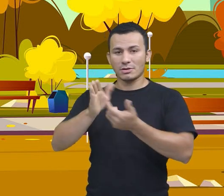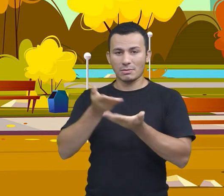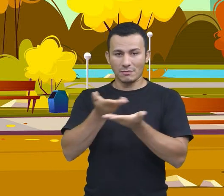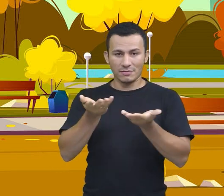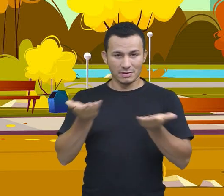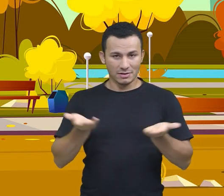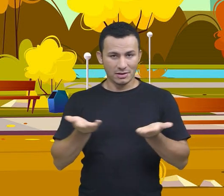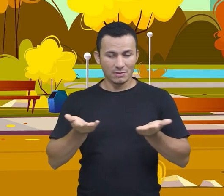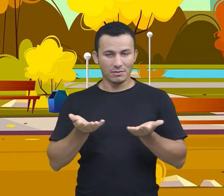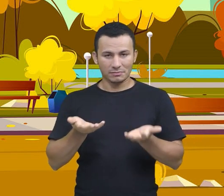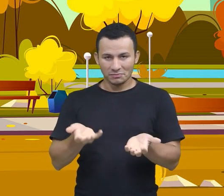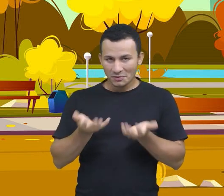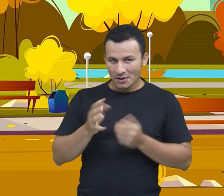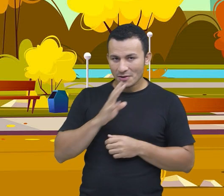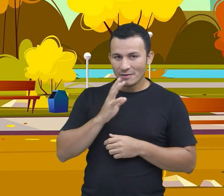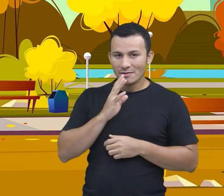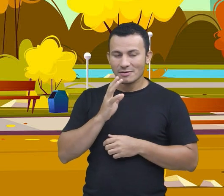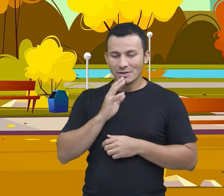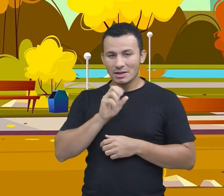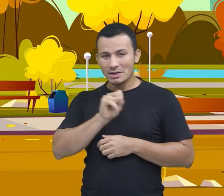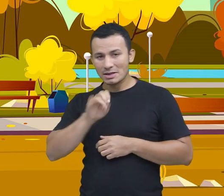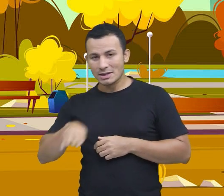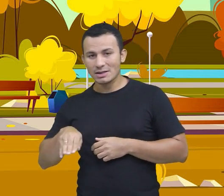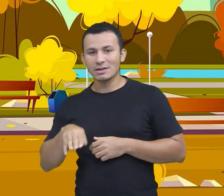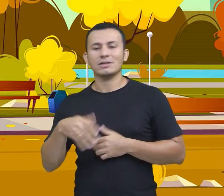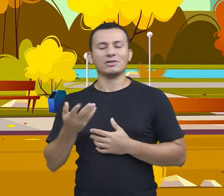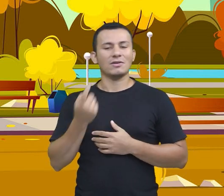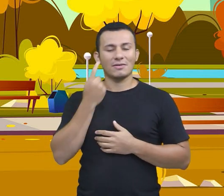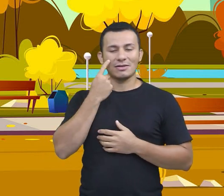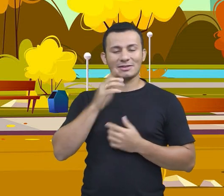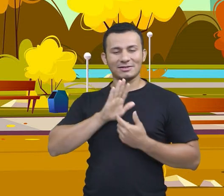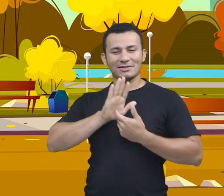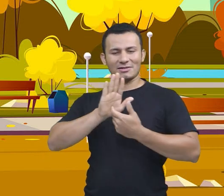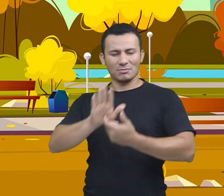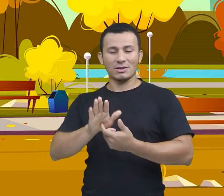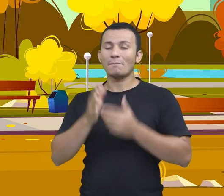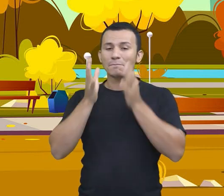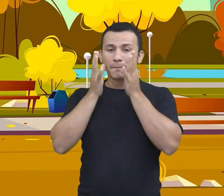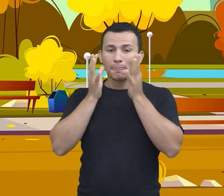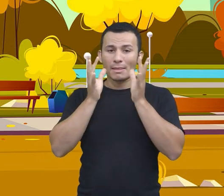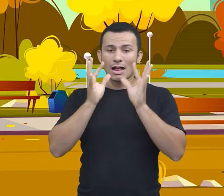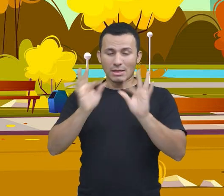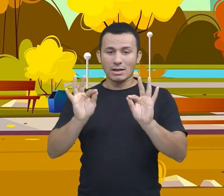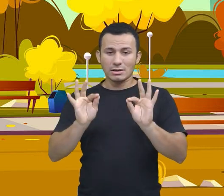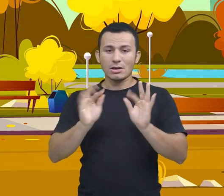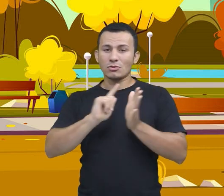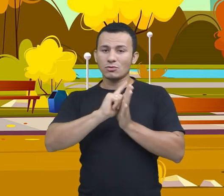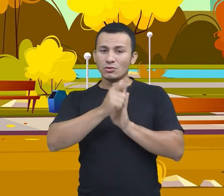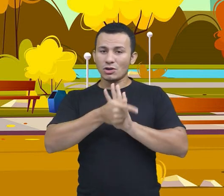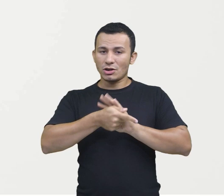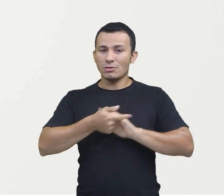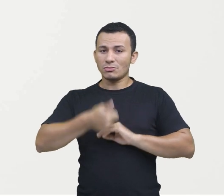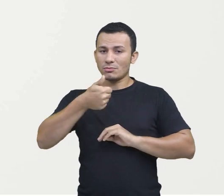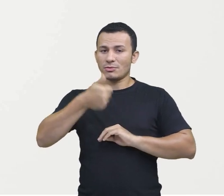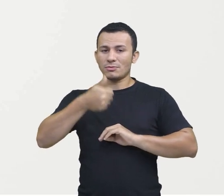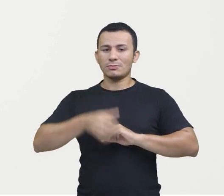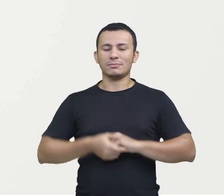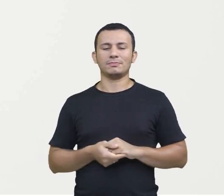Querem conhecer comigo? Sim? Então vamos lá. Preste atenção nesse primeiro gênero aqui que eu trouxe.